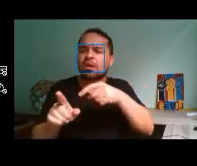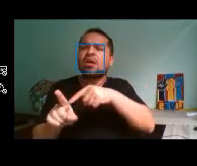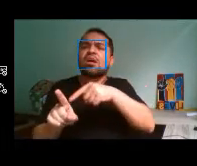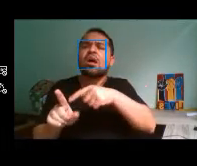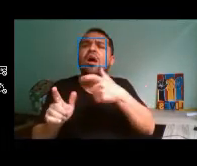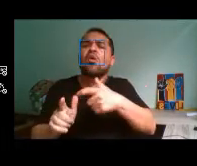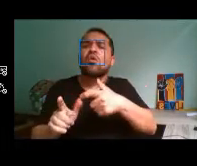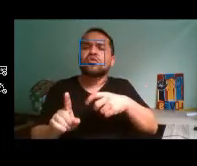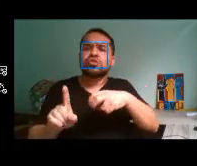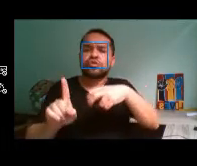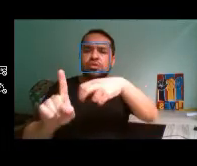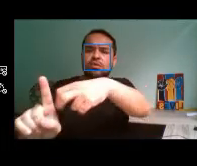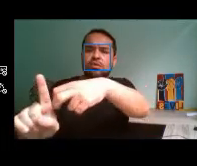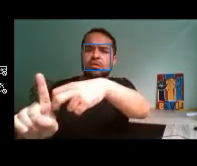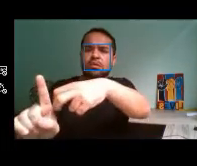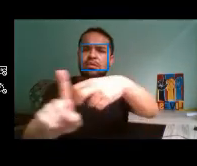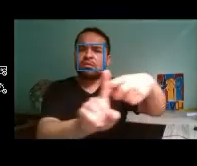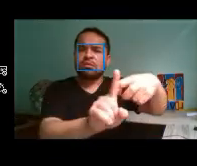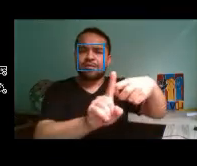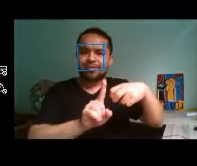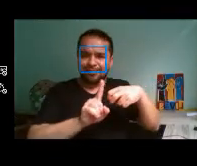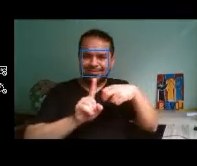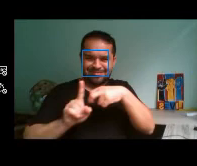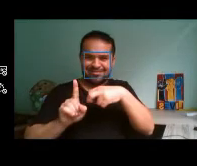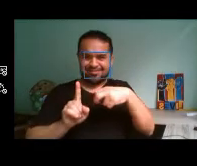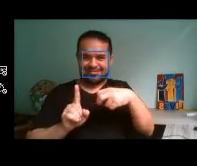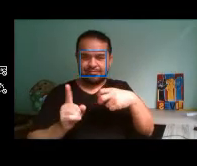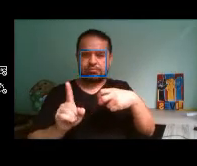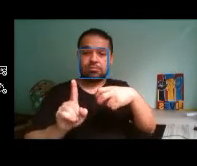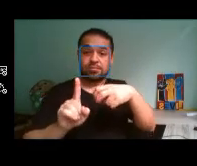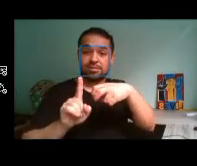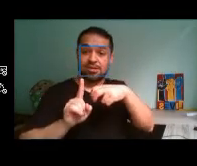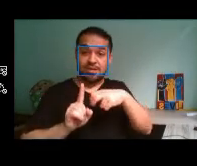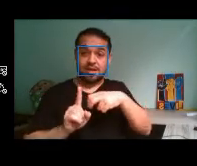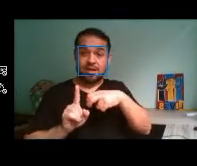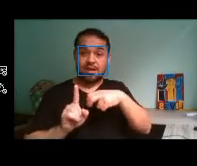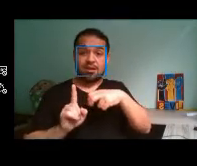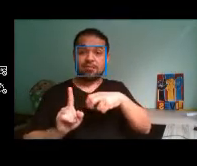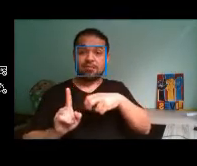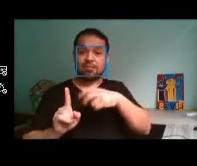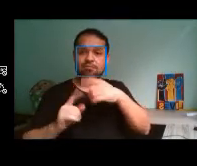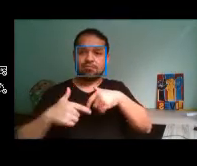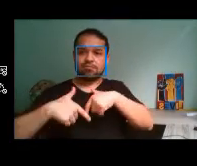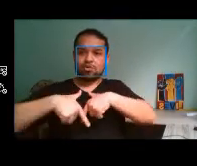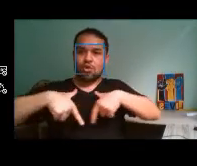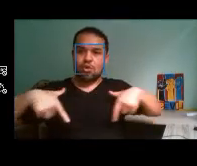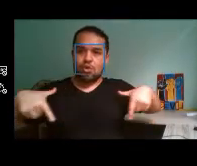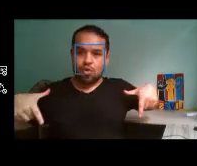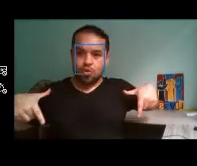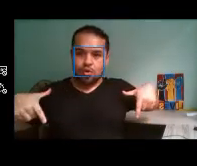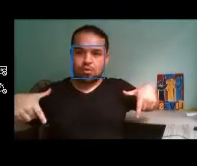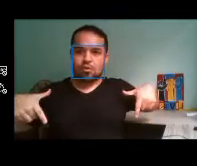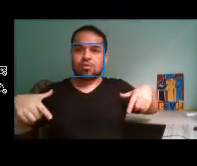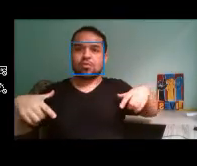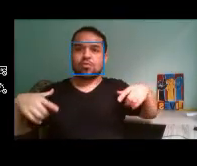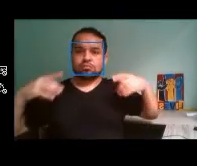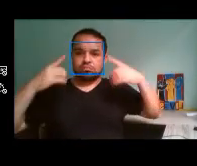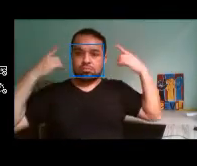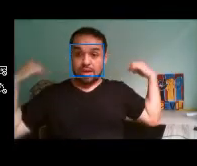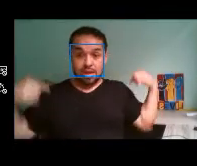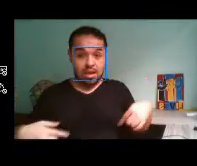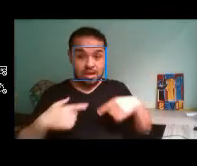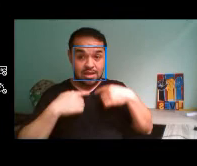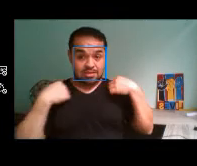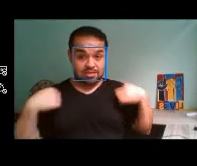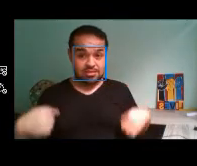eu mostrei, se eu estivesse fazendo no tronco, na cabeça, não precisaria disso. Mas como a localização é tocando na outra